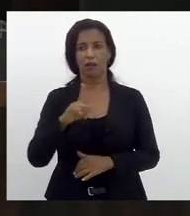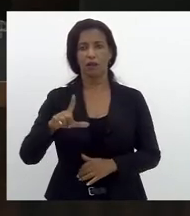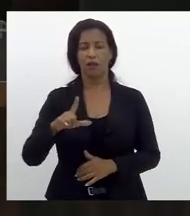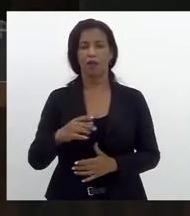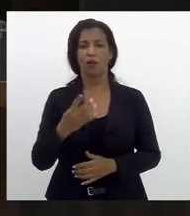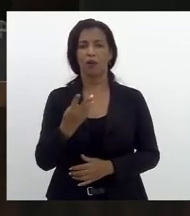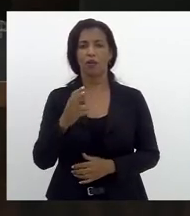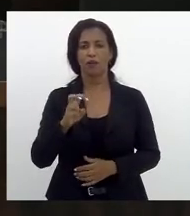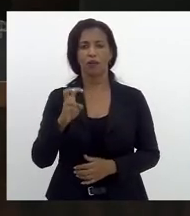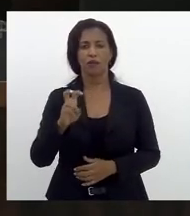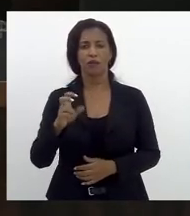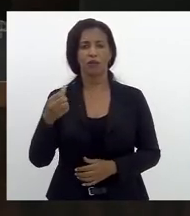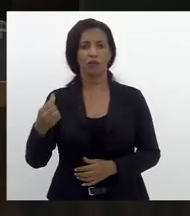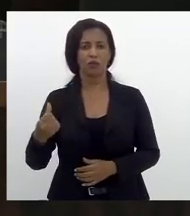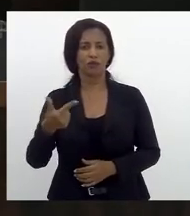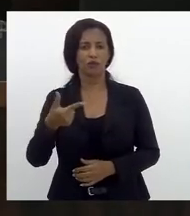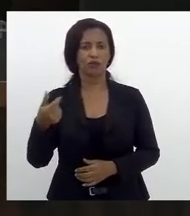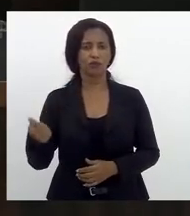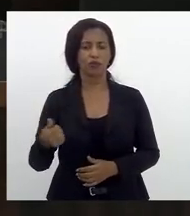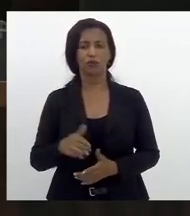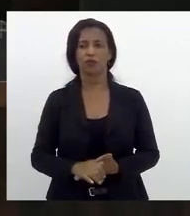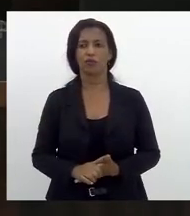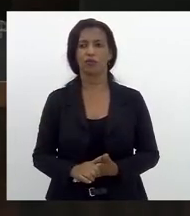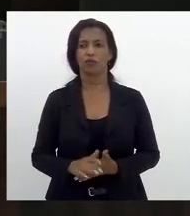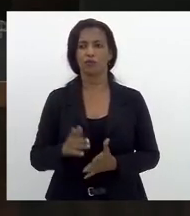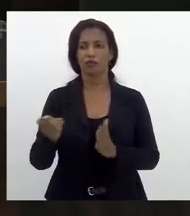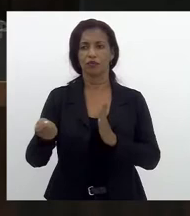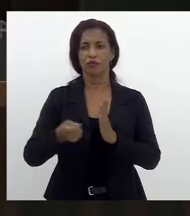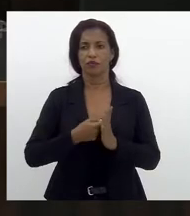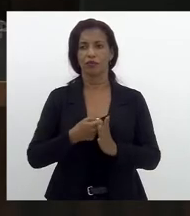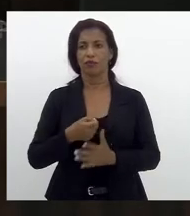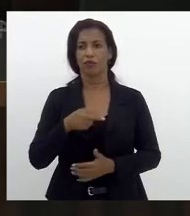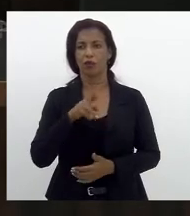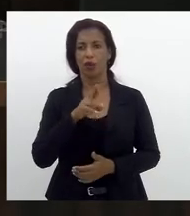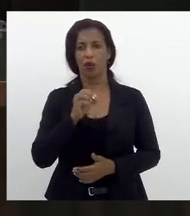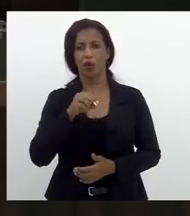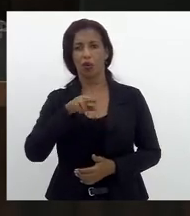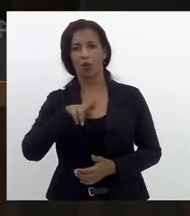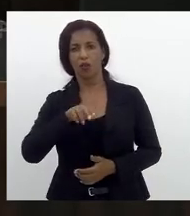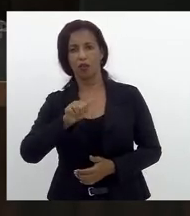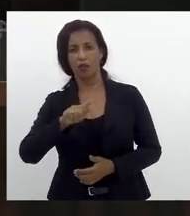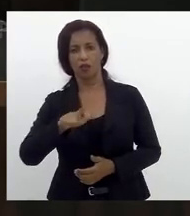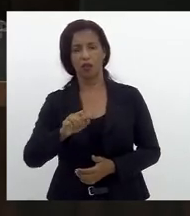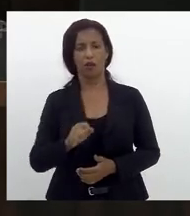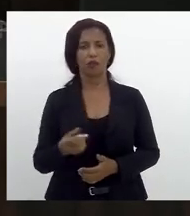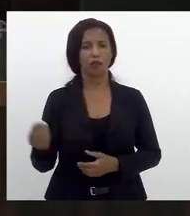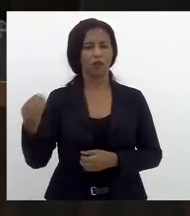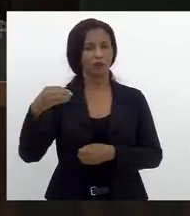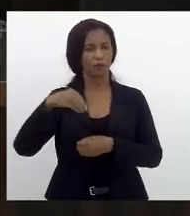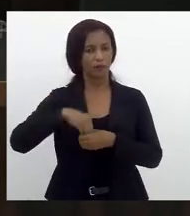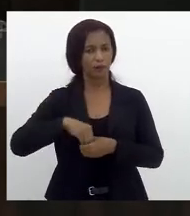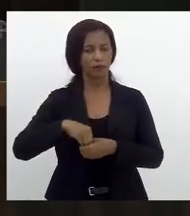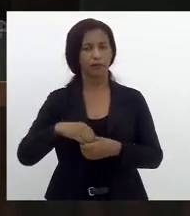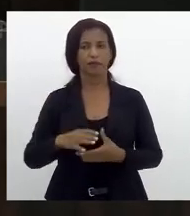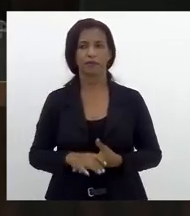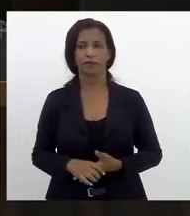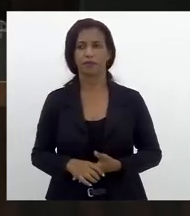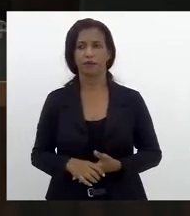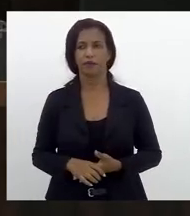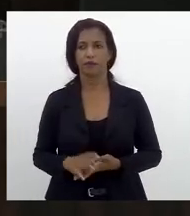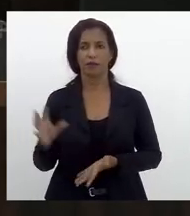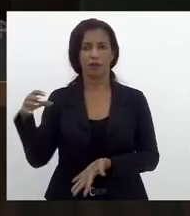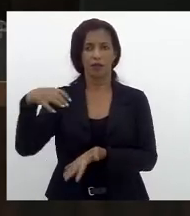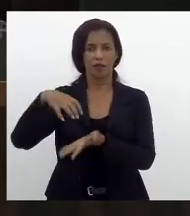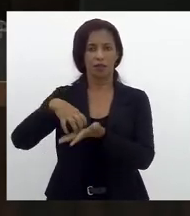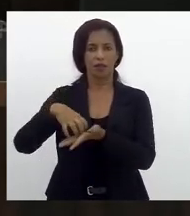lei 4559 de 2021, de autoria do deputado Ronaldo Anchieta, que implanta o